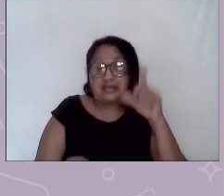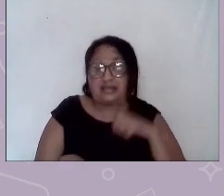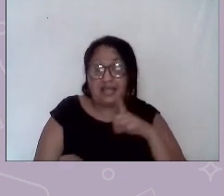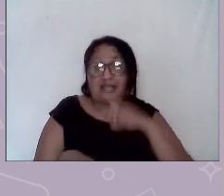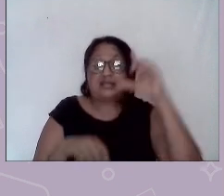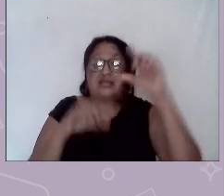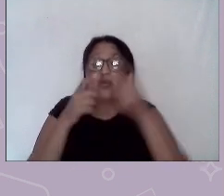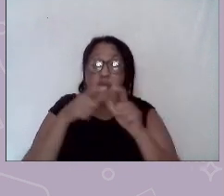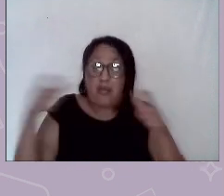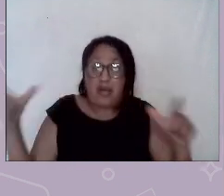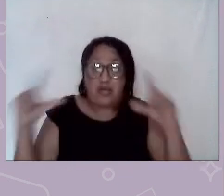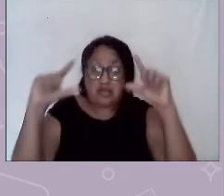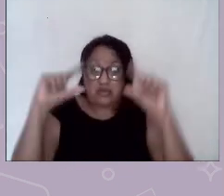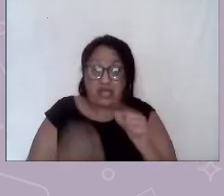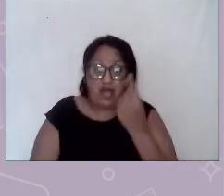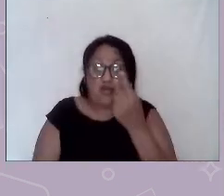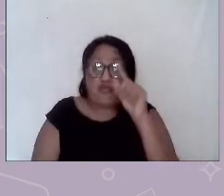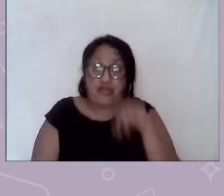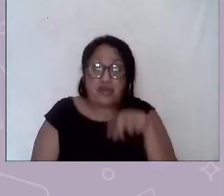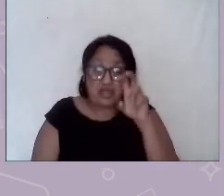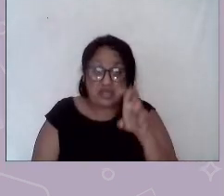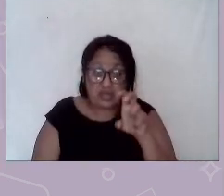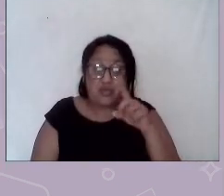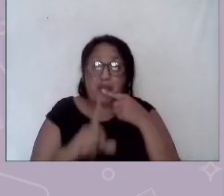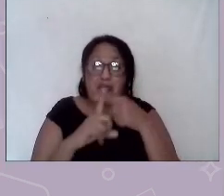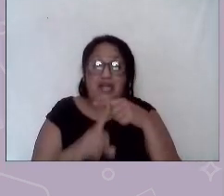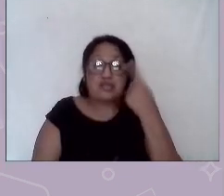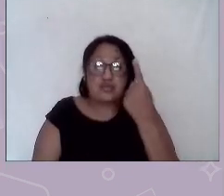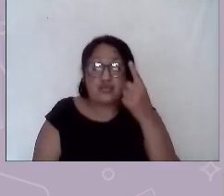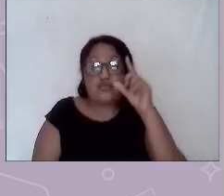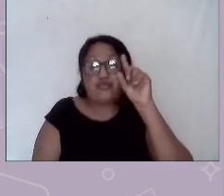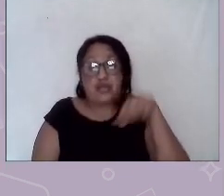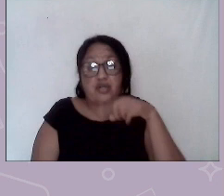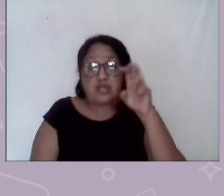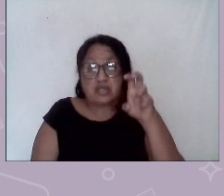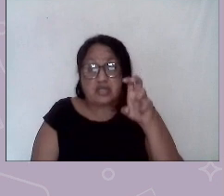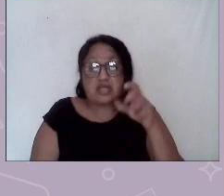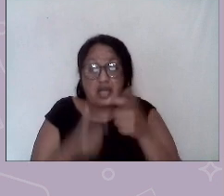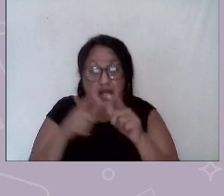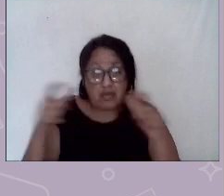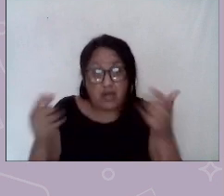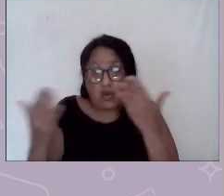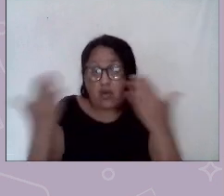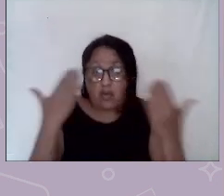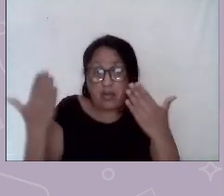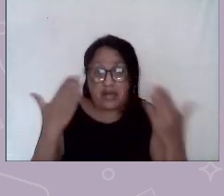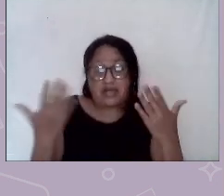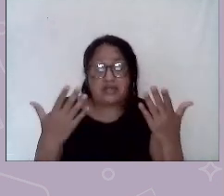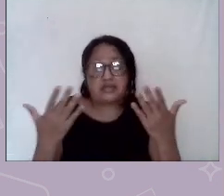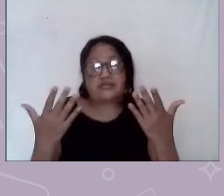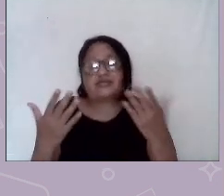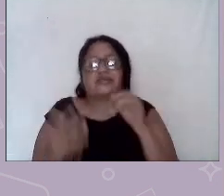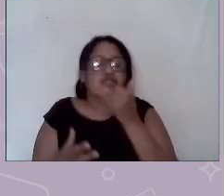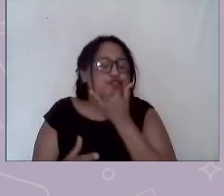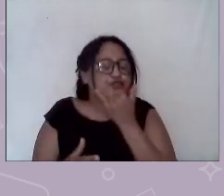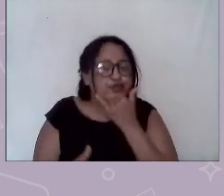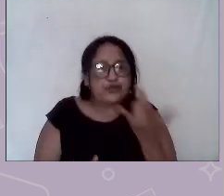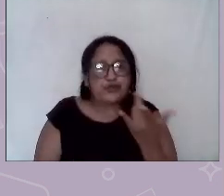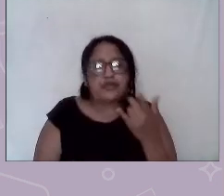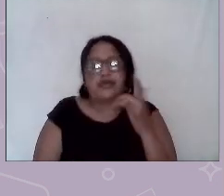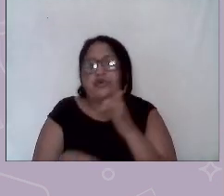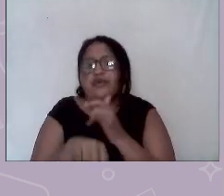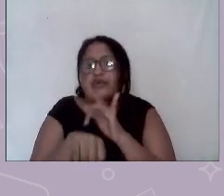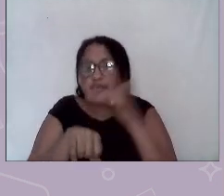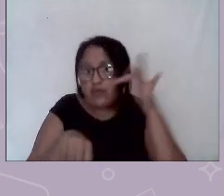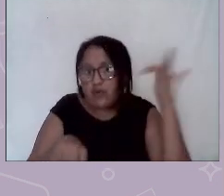é 1,5 mais 1,5 é o maior quando comparado o ouro desculpe o ouro tem o maior potencial de